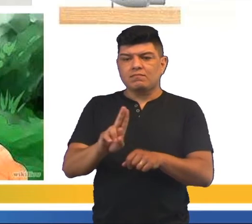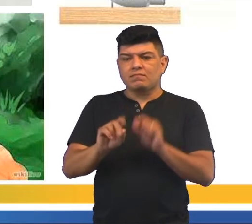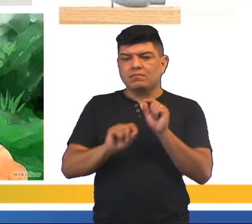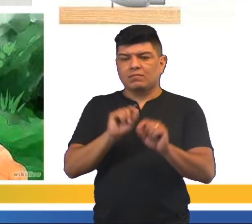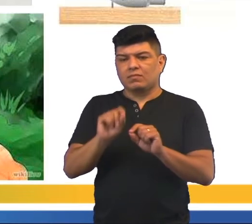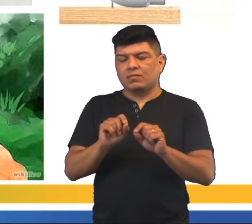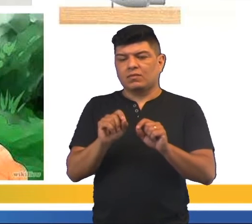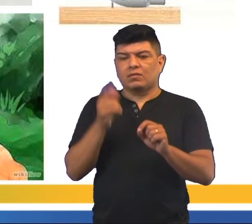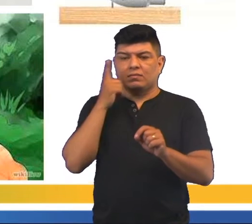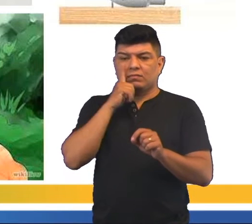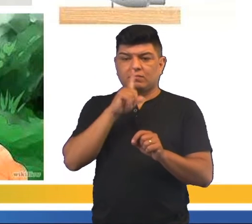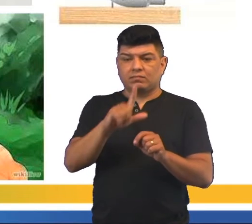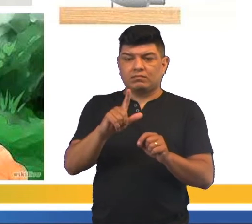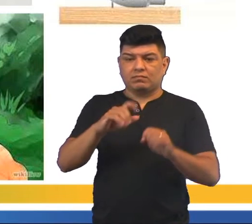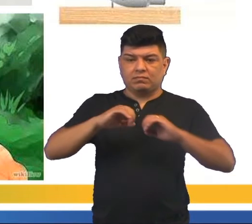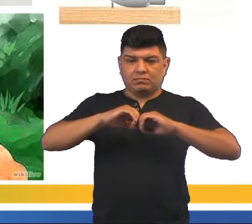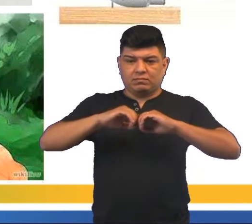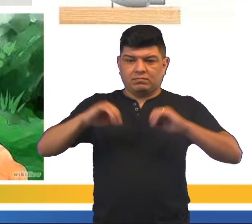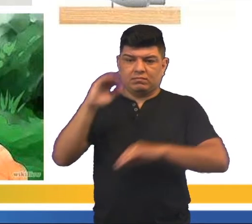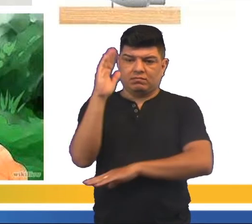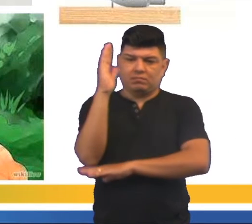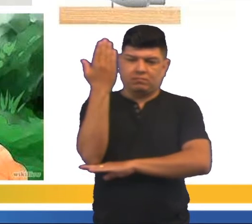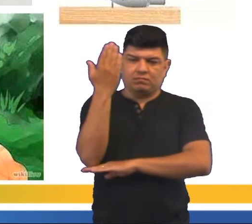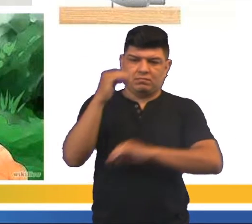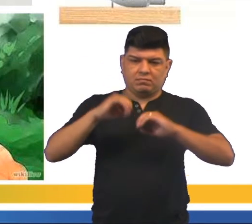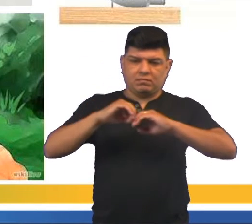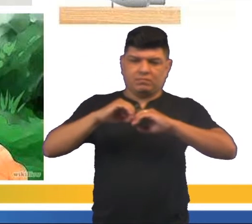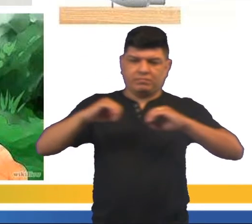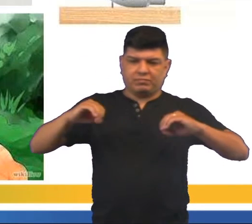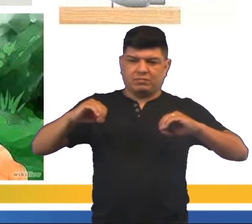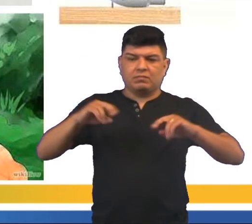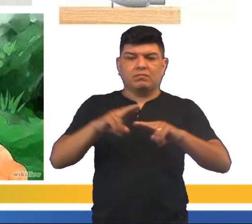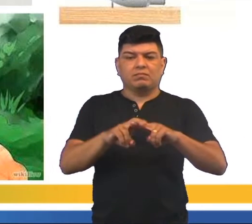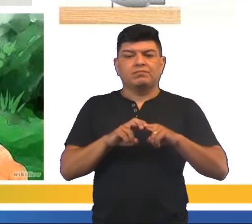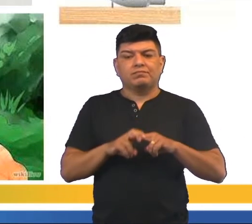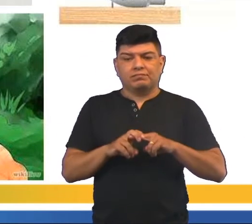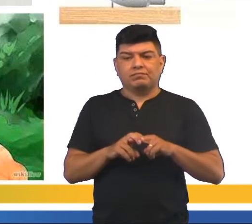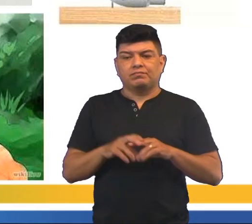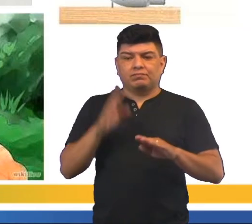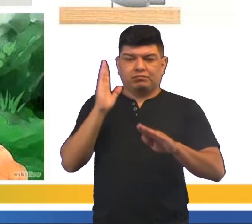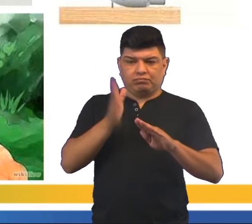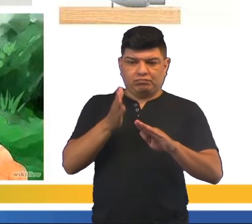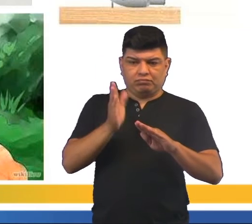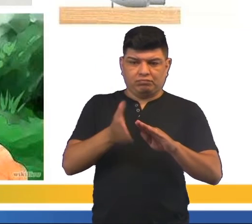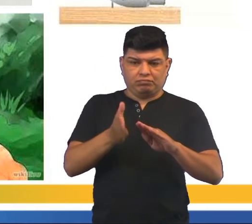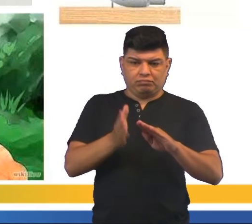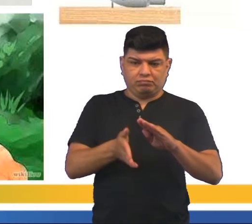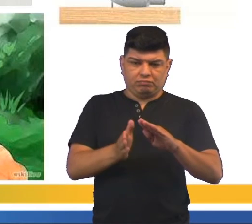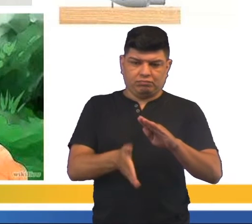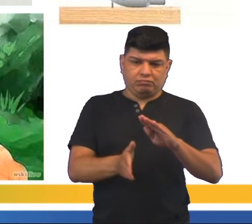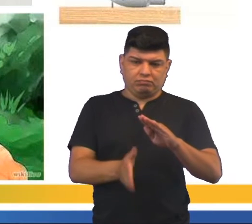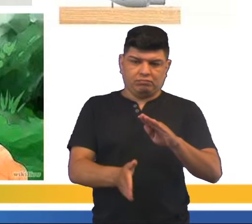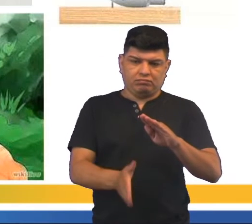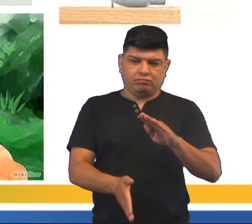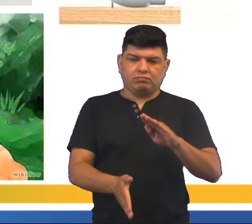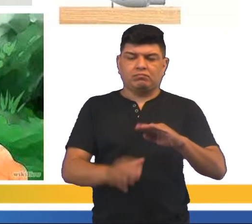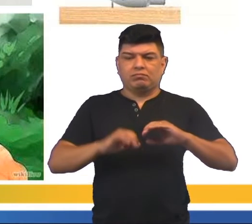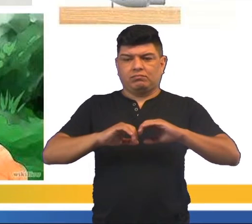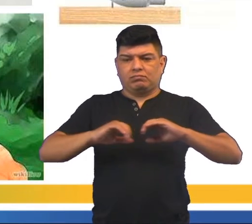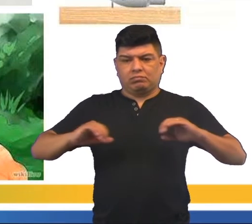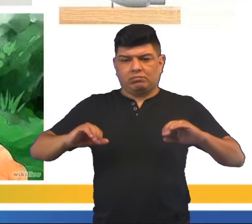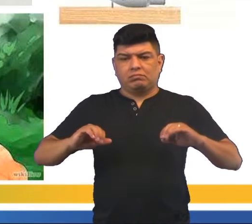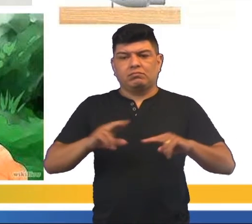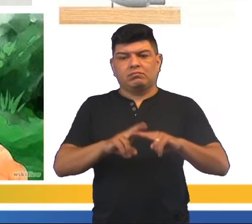caso vai fazer com que você consiga rachar uma lenha que você consiga aí cortar grandes diâmetros